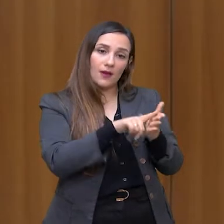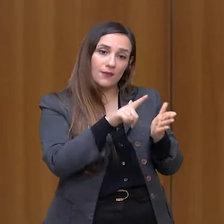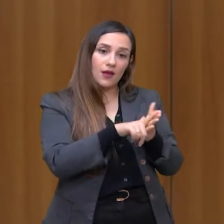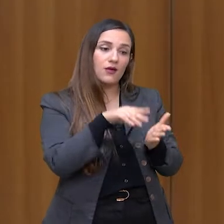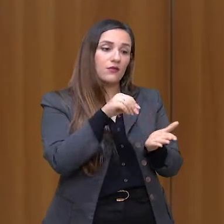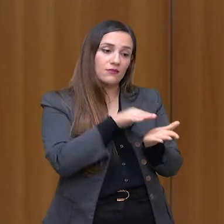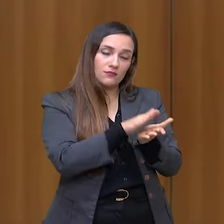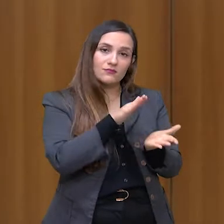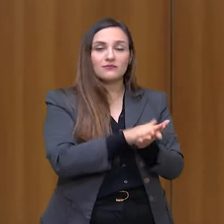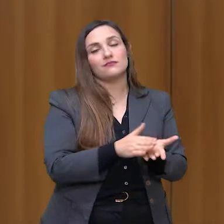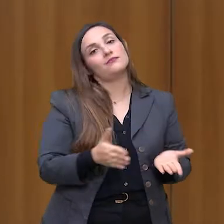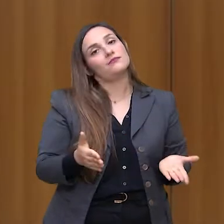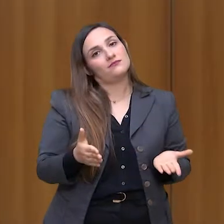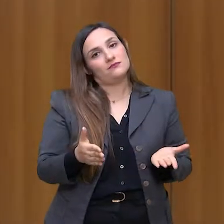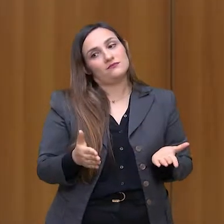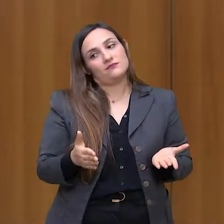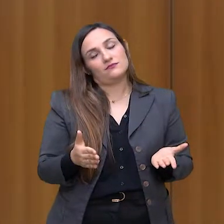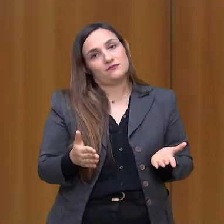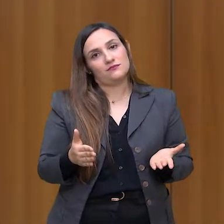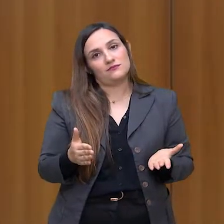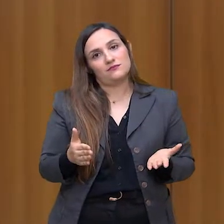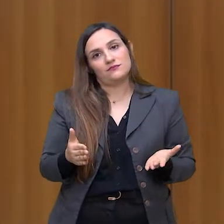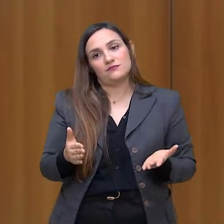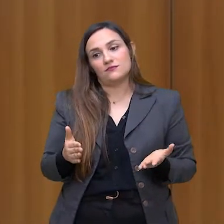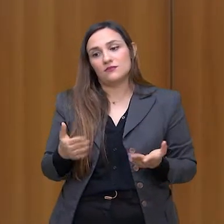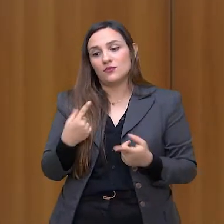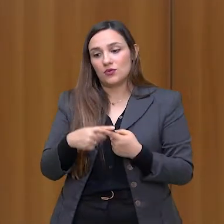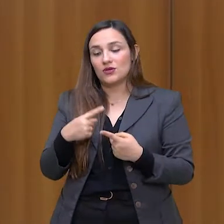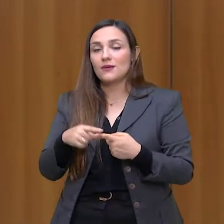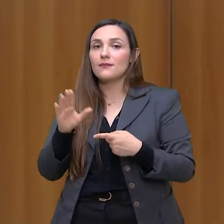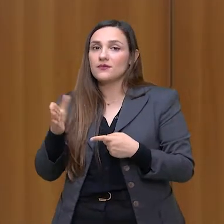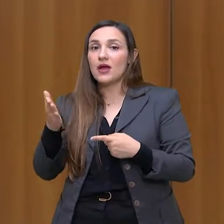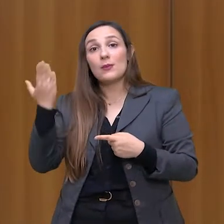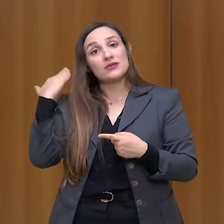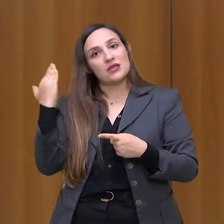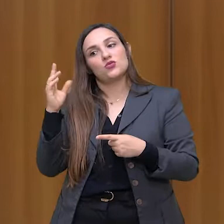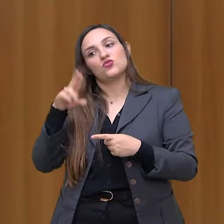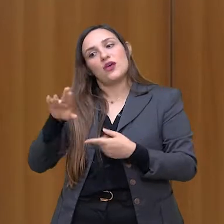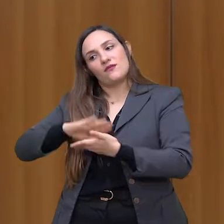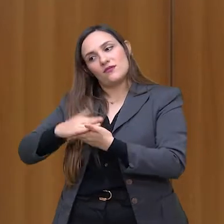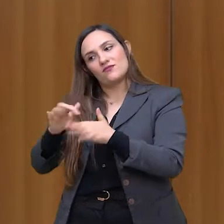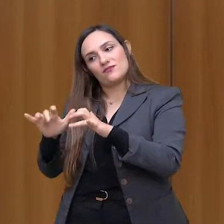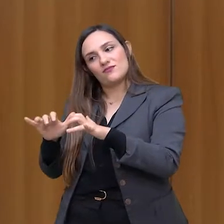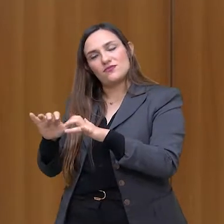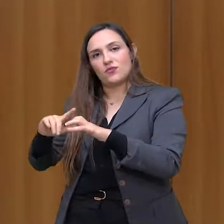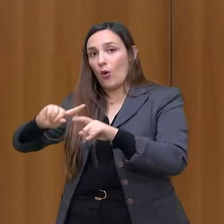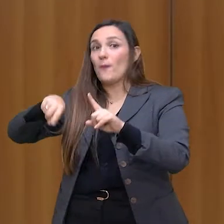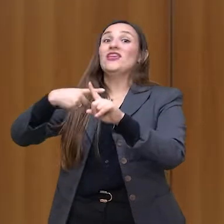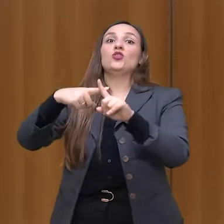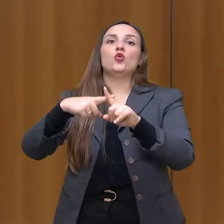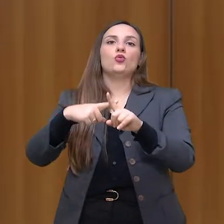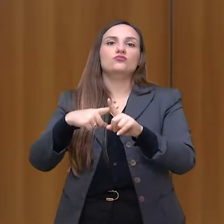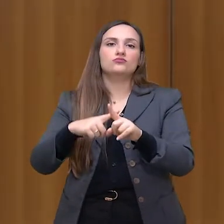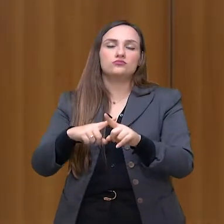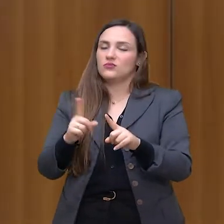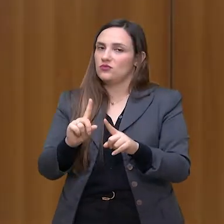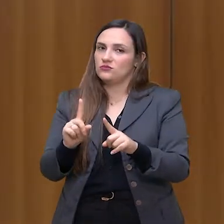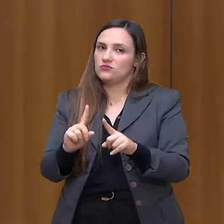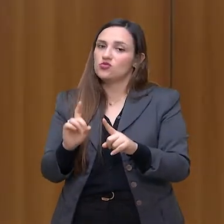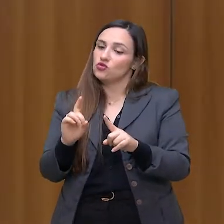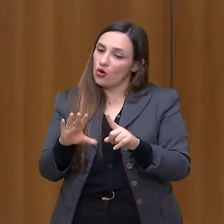reduz impressora, sem aumentar um outro item, porque a gente já usava o computador. Então isso é